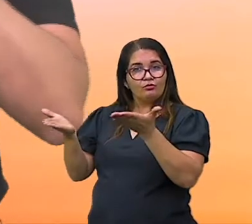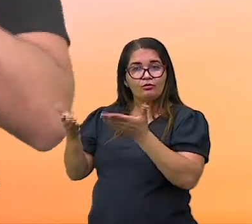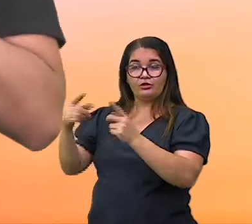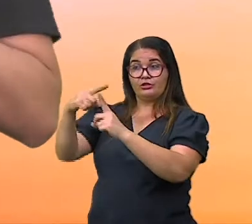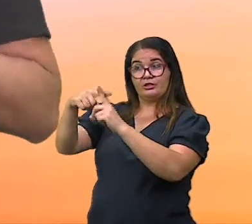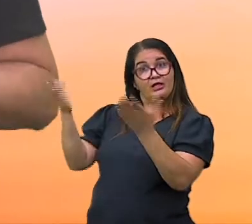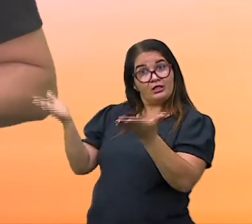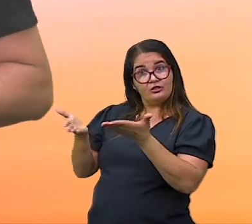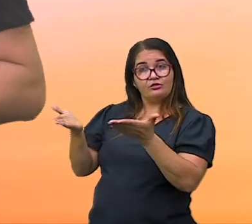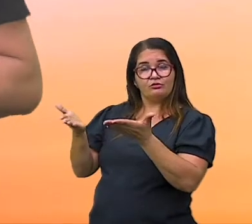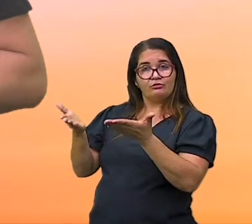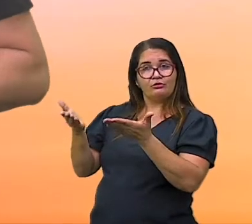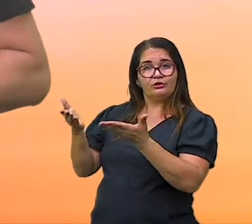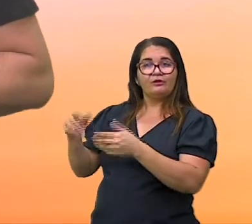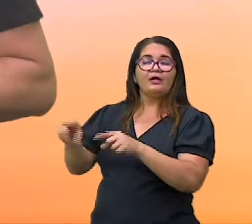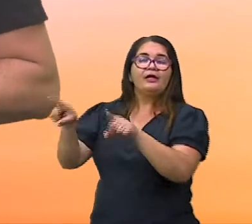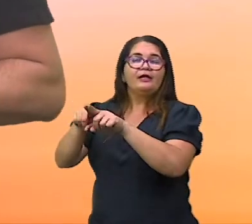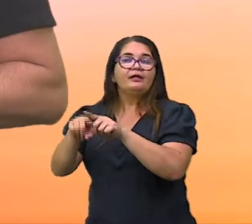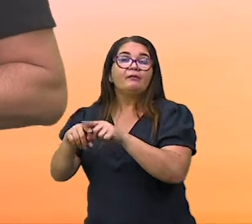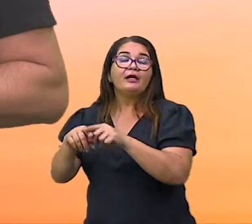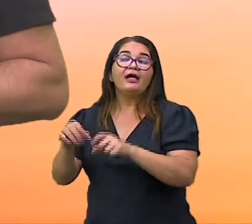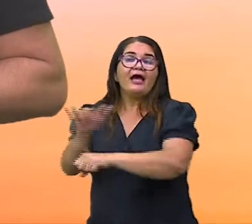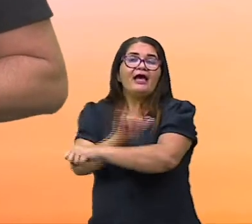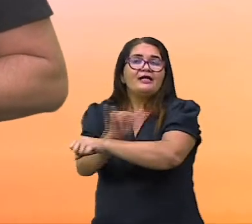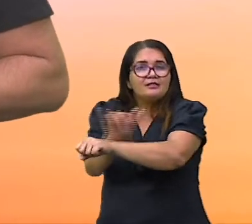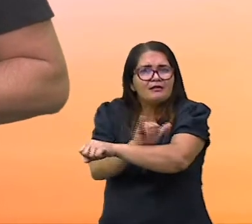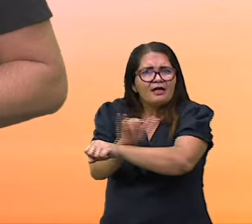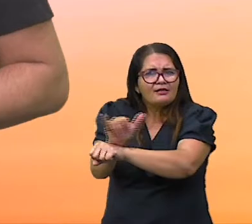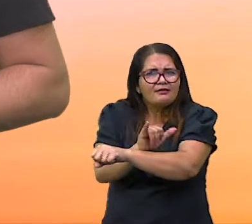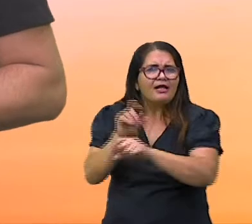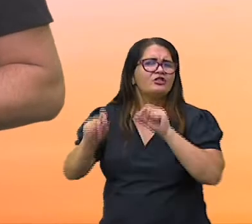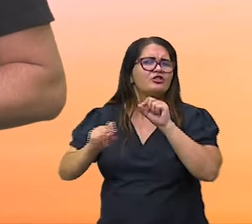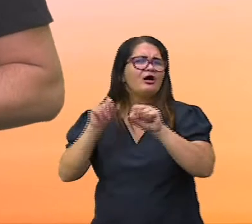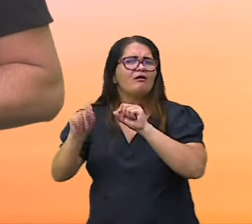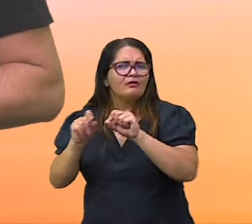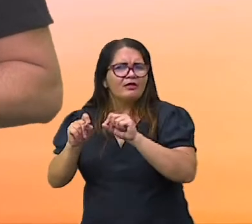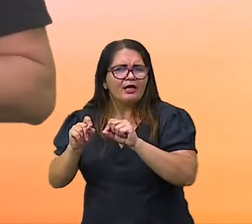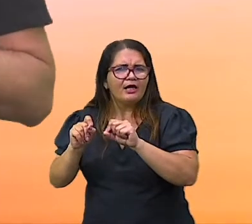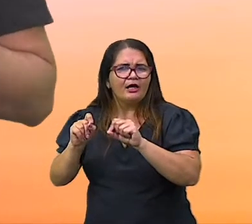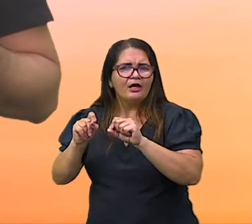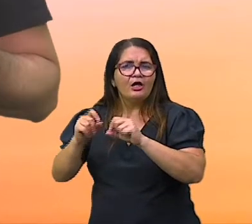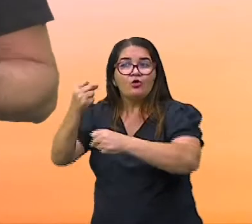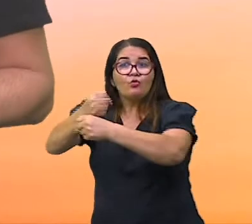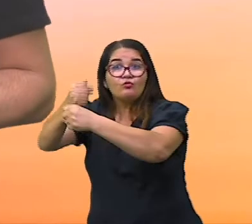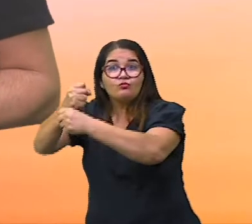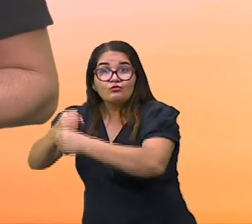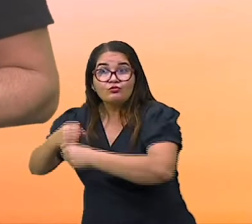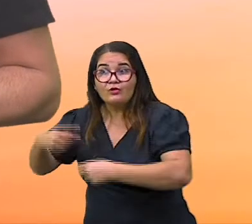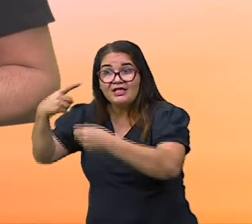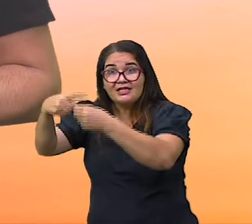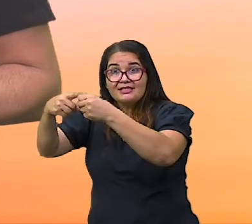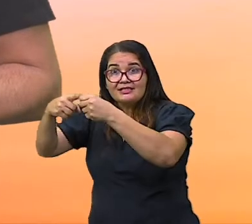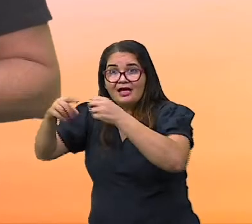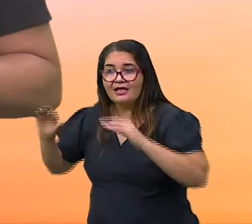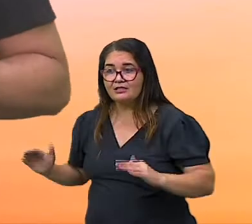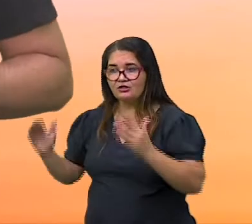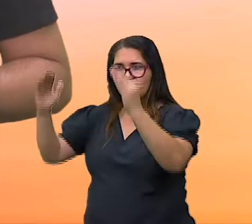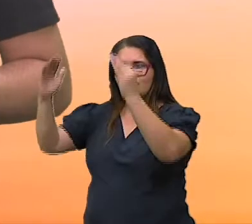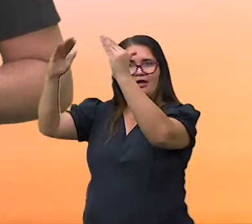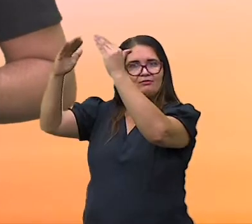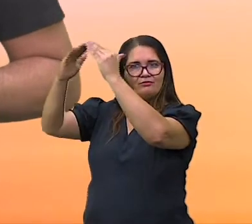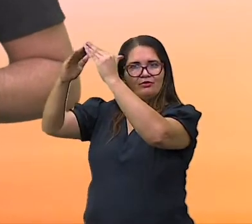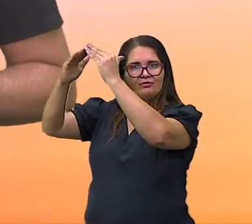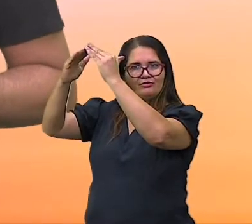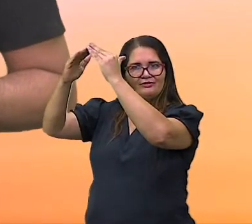local elevado era estratégico, pois se pensava na defesa do local em caso de guerra.